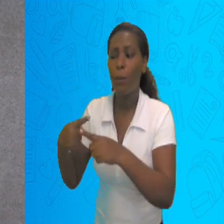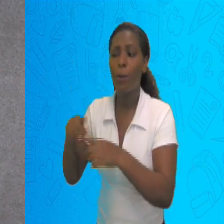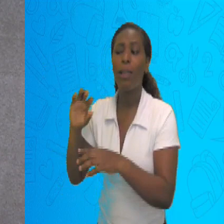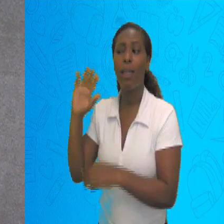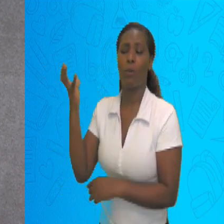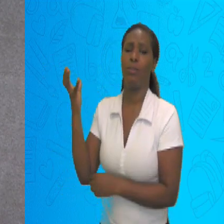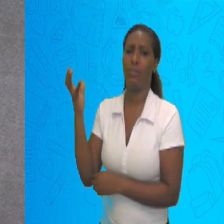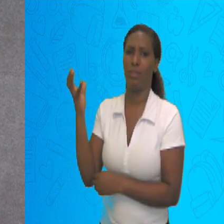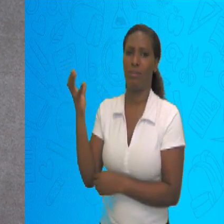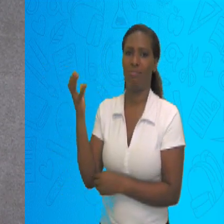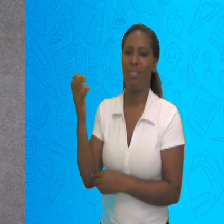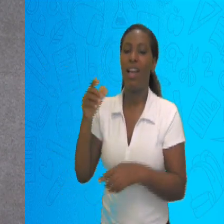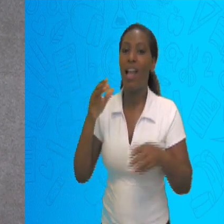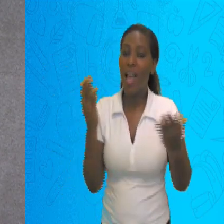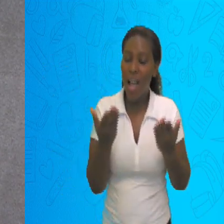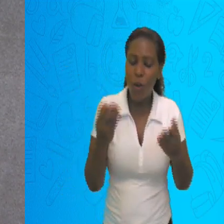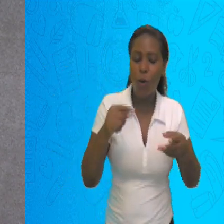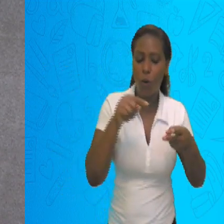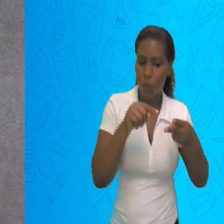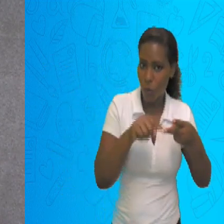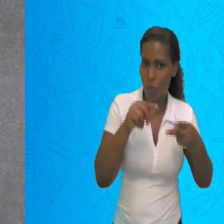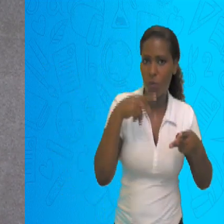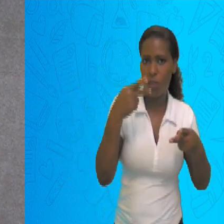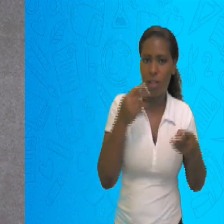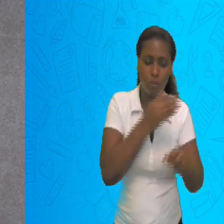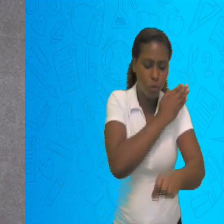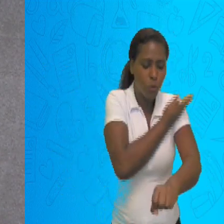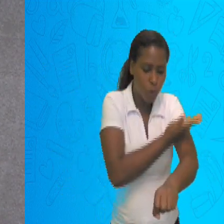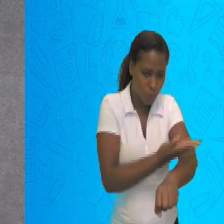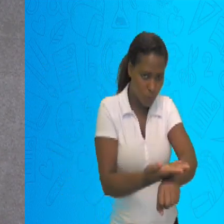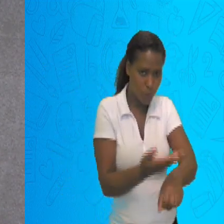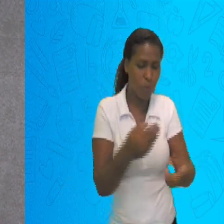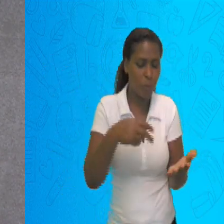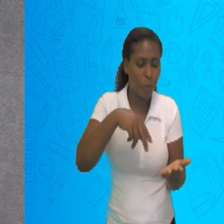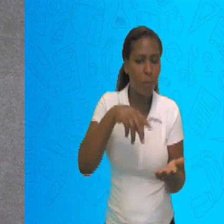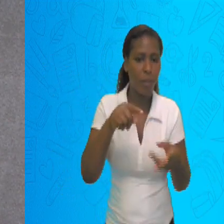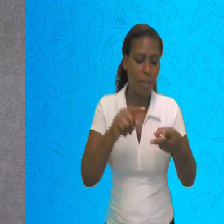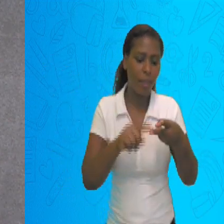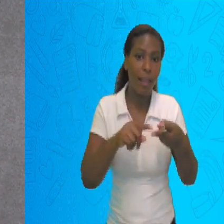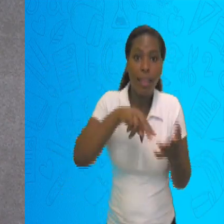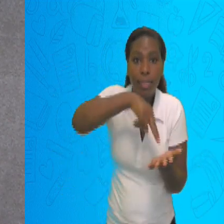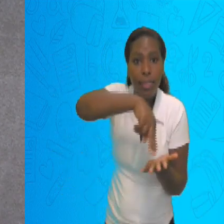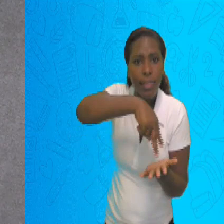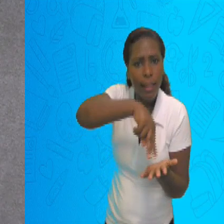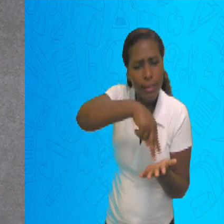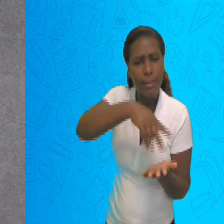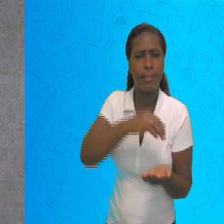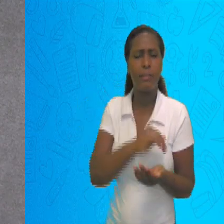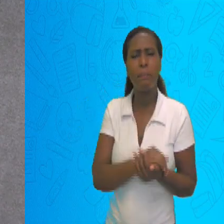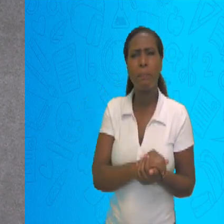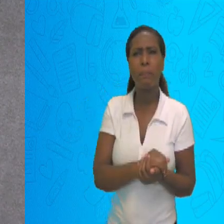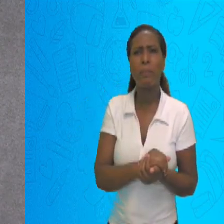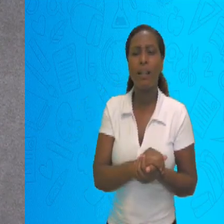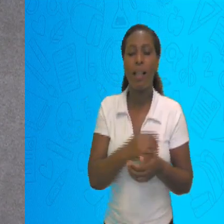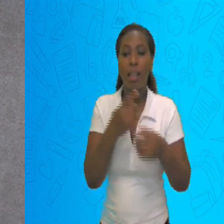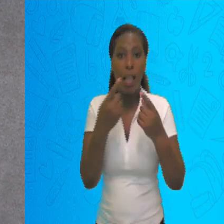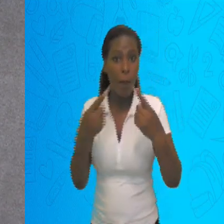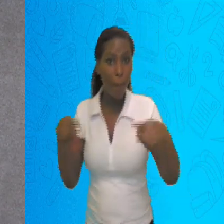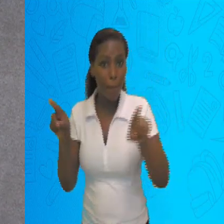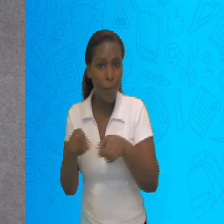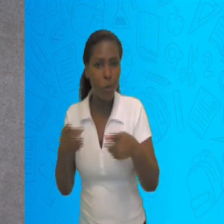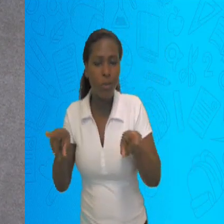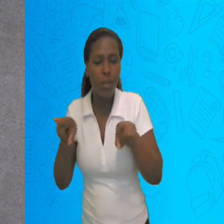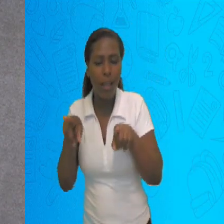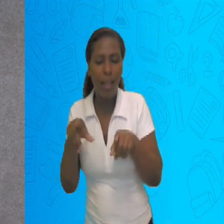vai voltar nisso. Agora vamos ver a dança. A dança e a música tiveram ainda e têm um papel